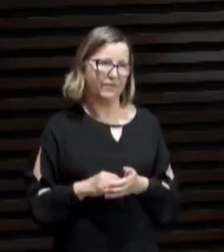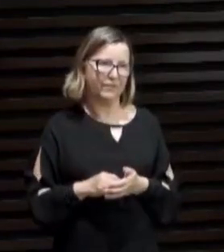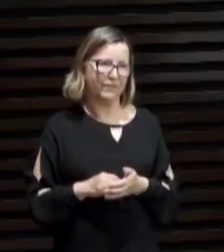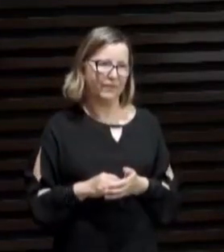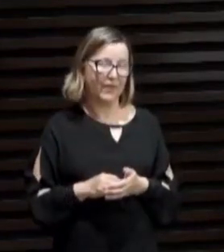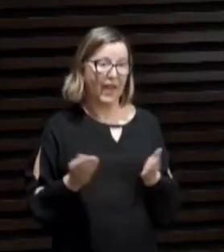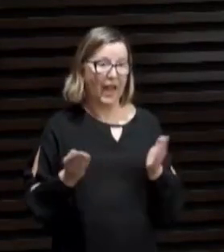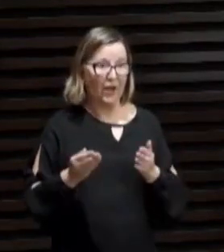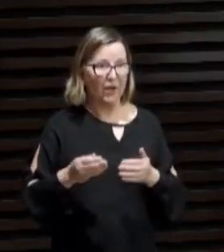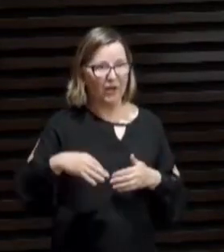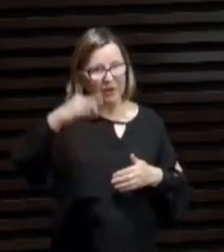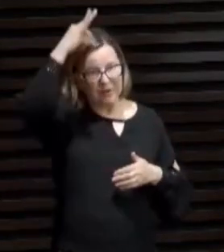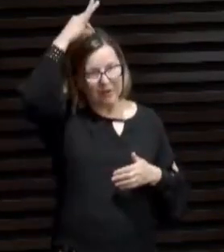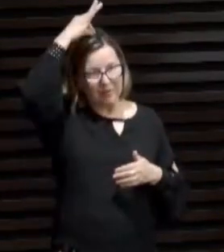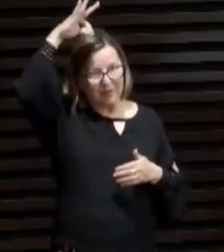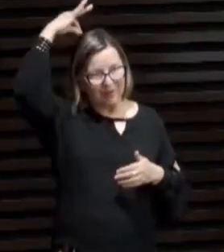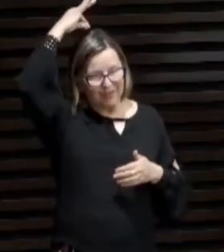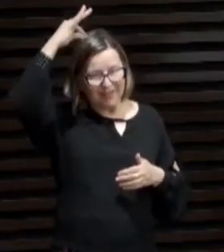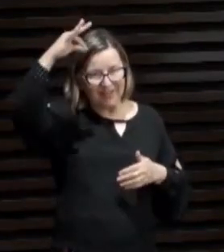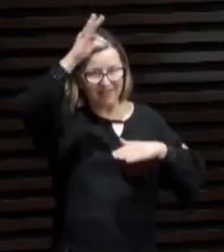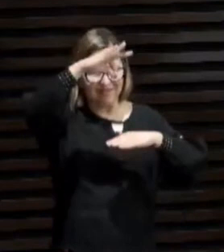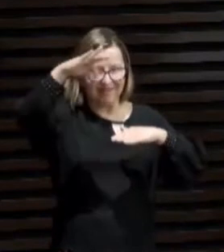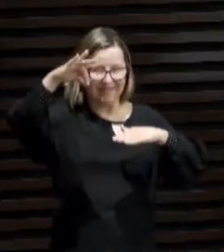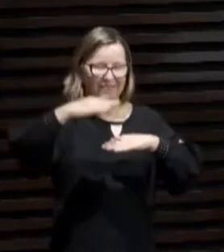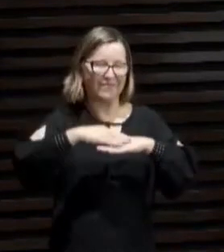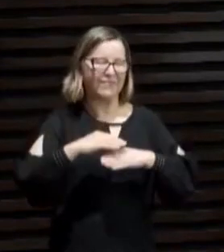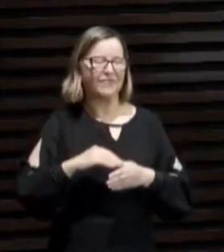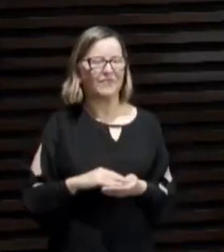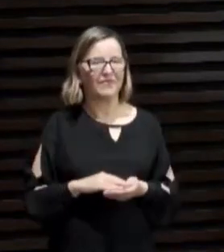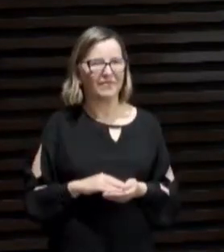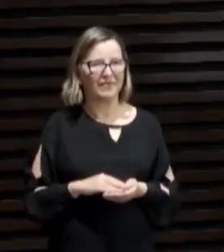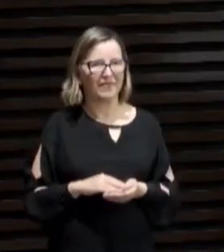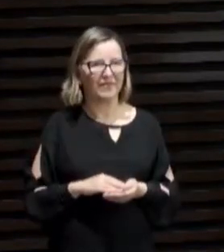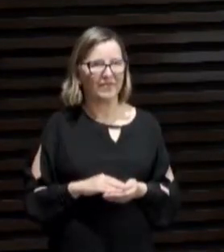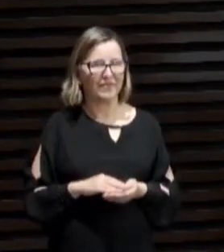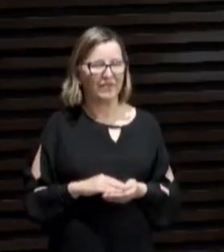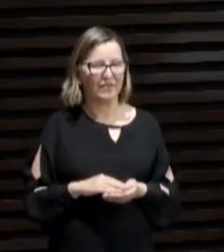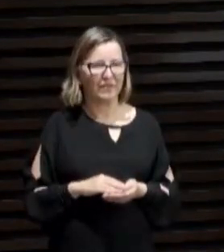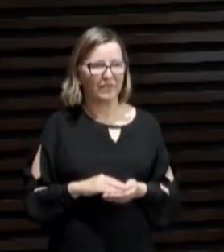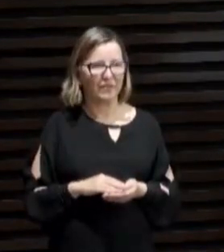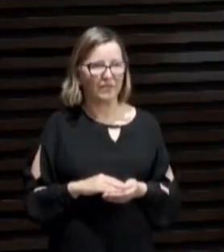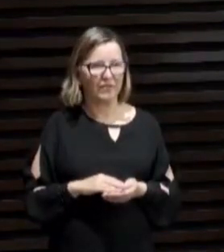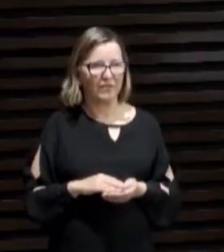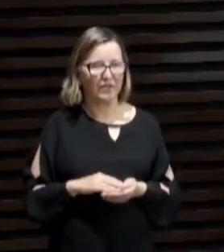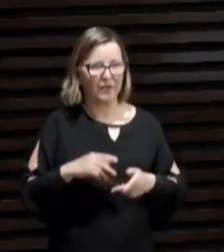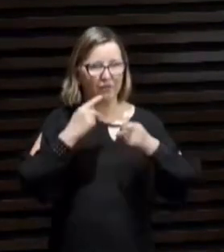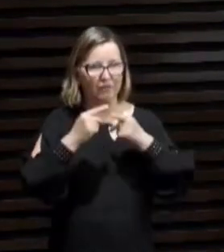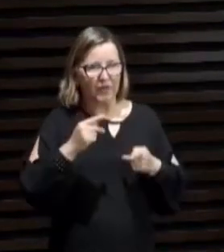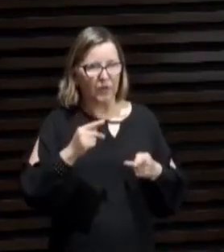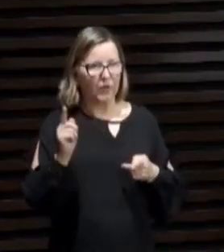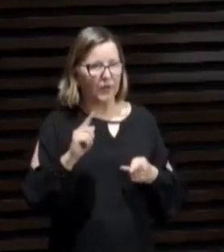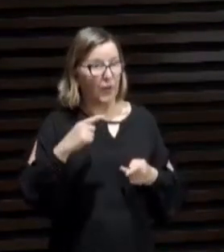crentes, agora para todos. E, comendo com eles, determinou-lhes que não se ausentassem de